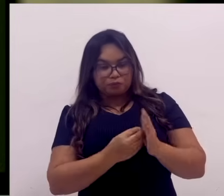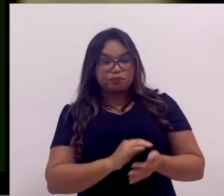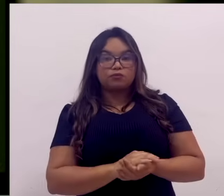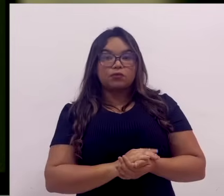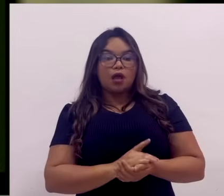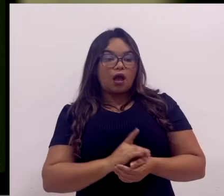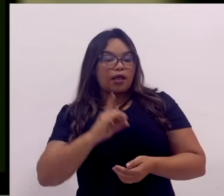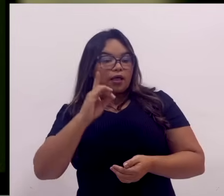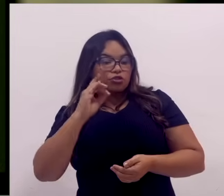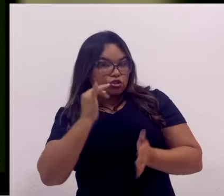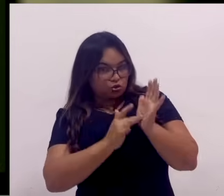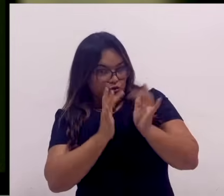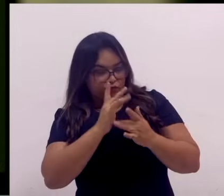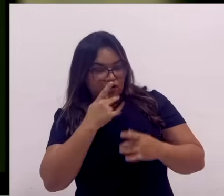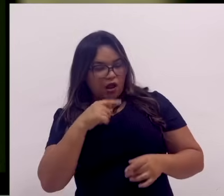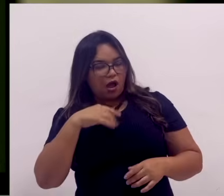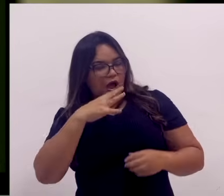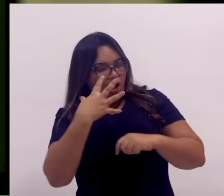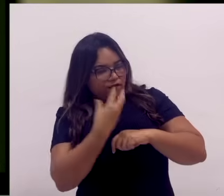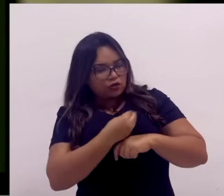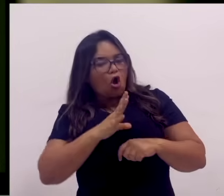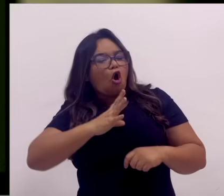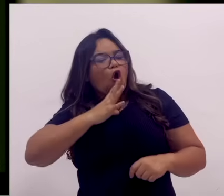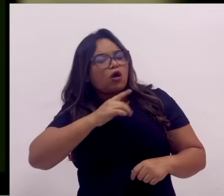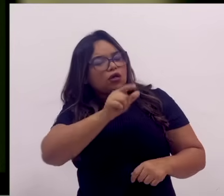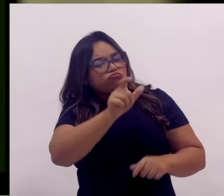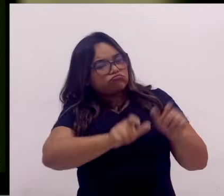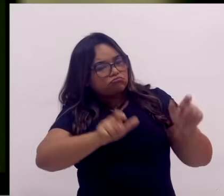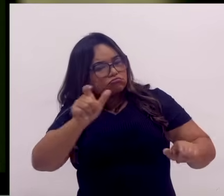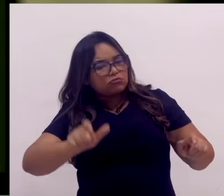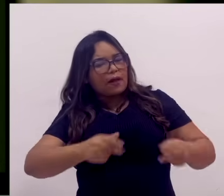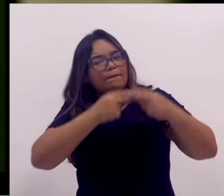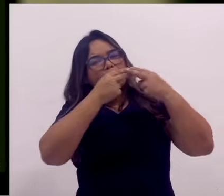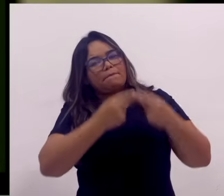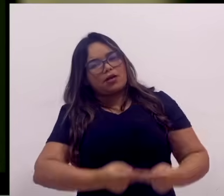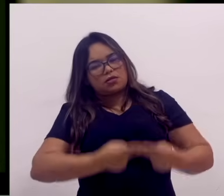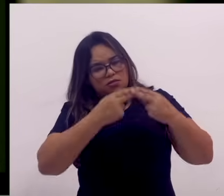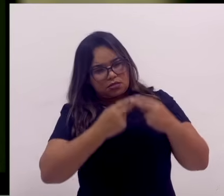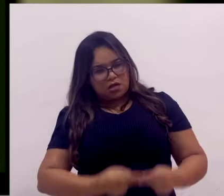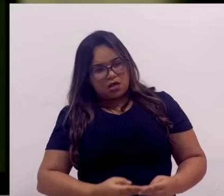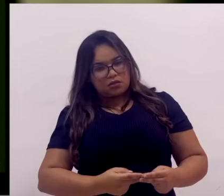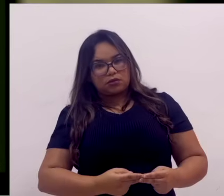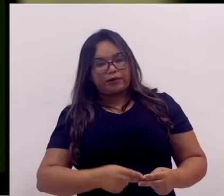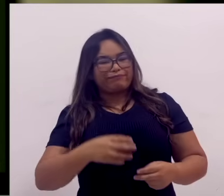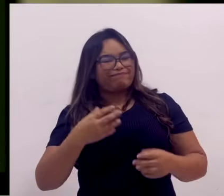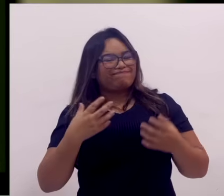tua paciência, e que não podes suportar os maus.